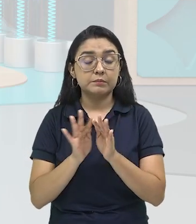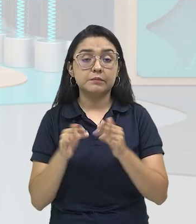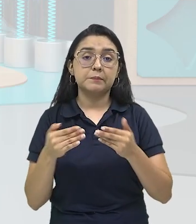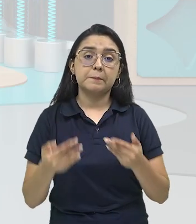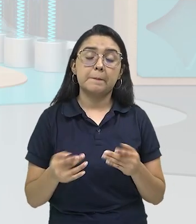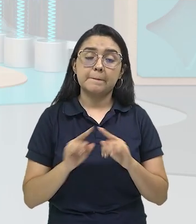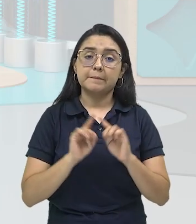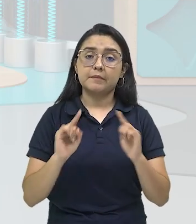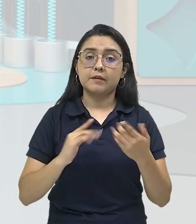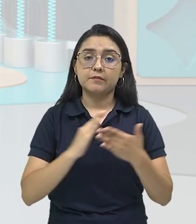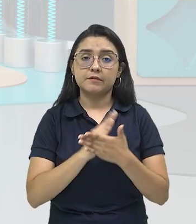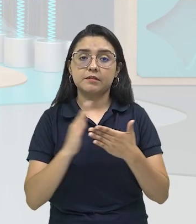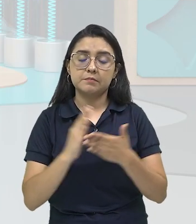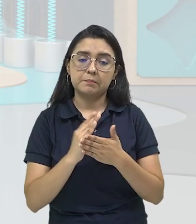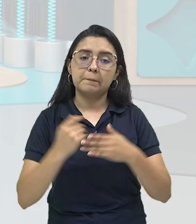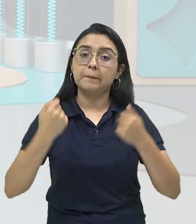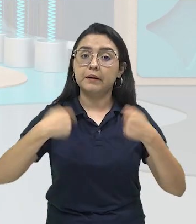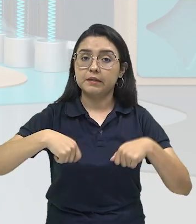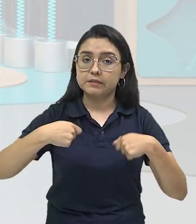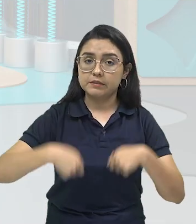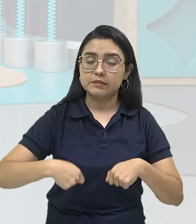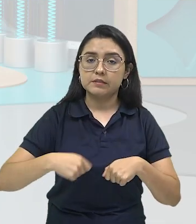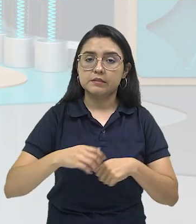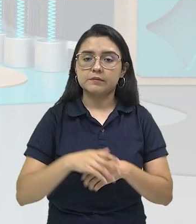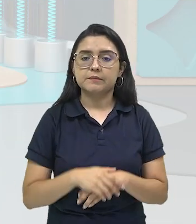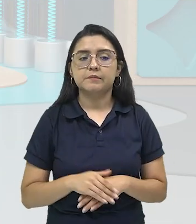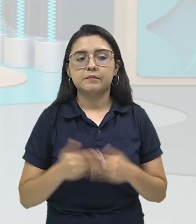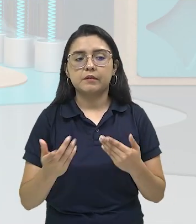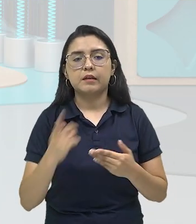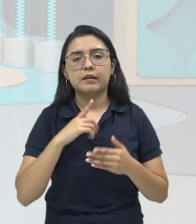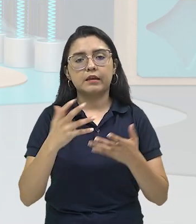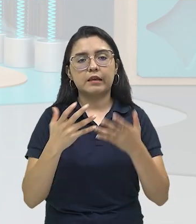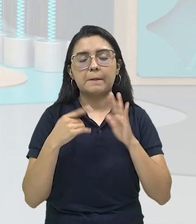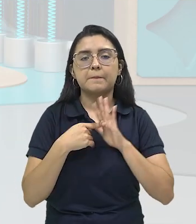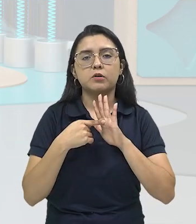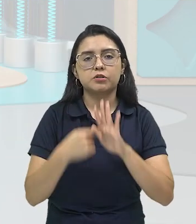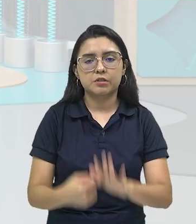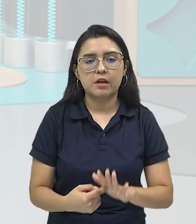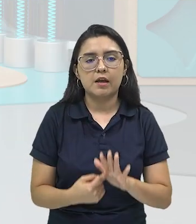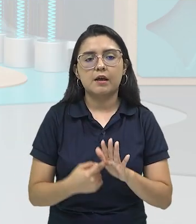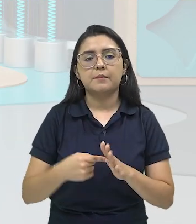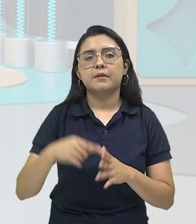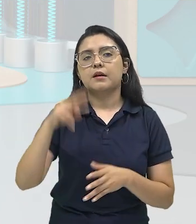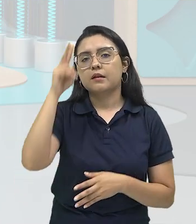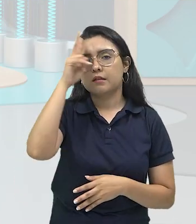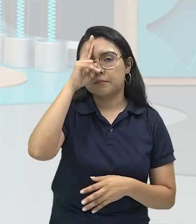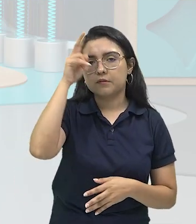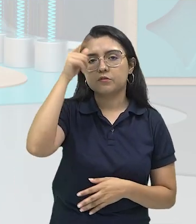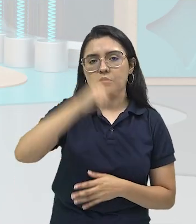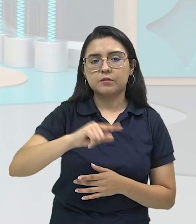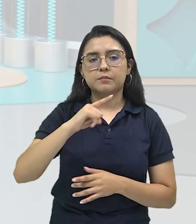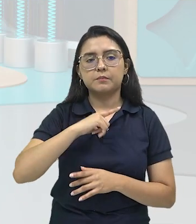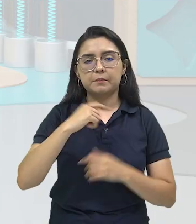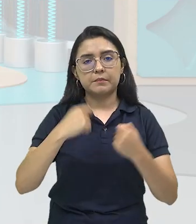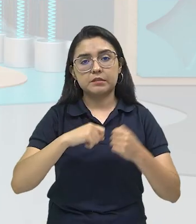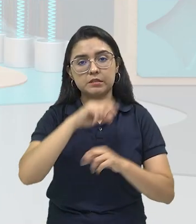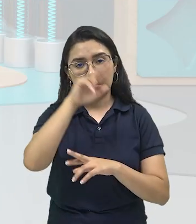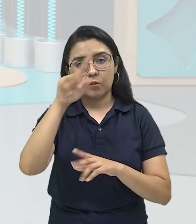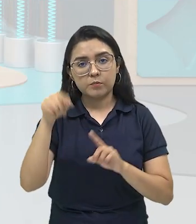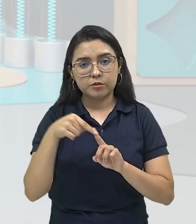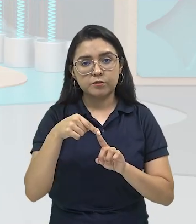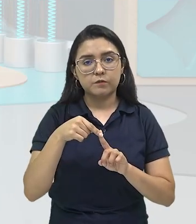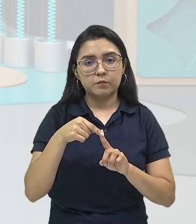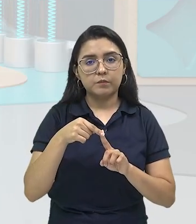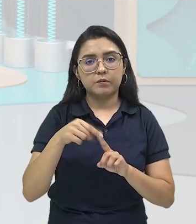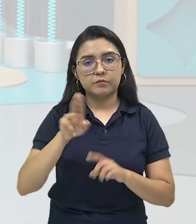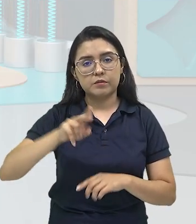é necessário a gente repetir, como uma forma assim de enfatizar, para relembrar, tem que ter um objetivo na